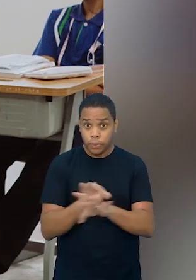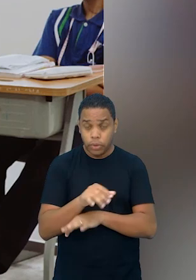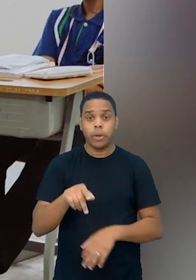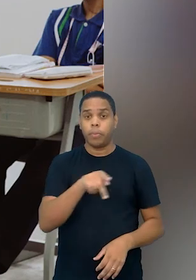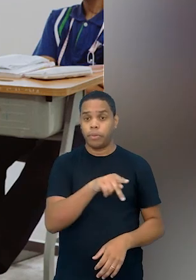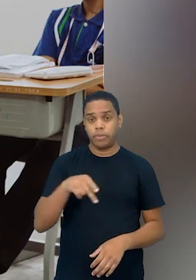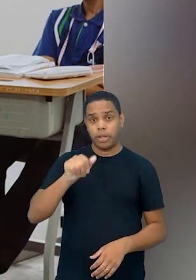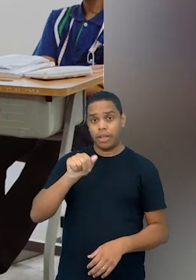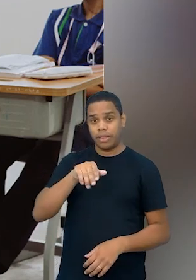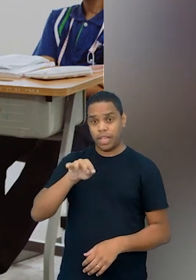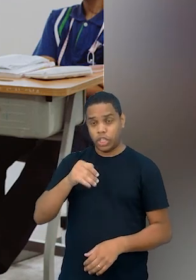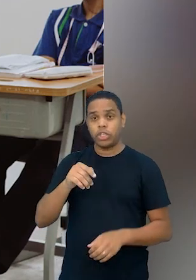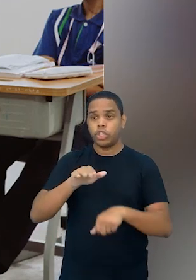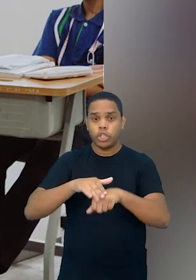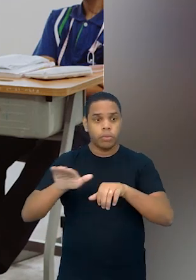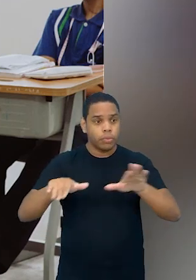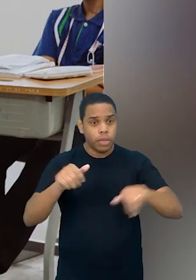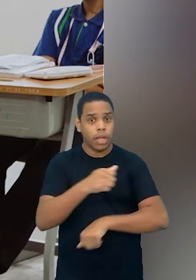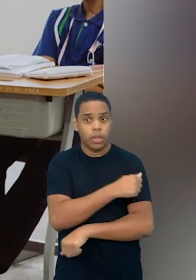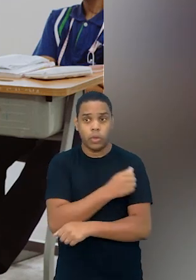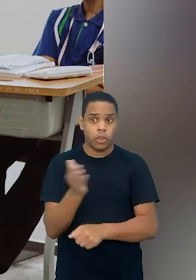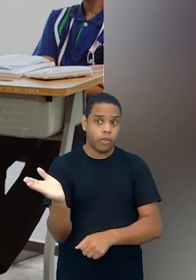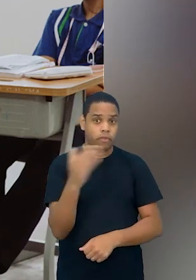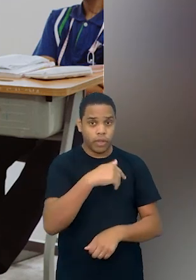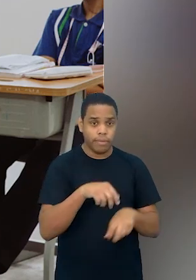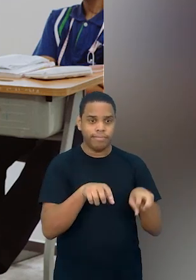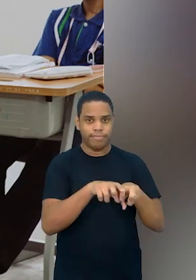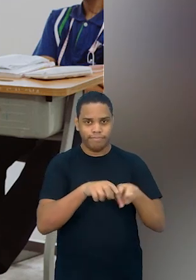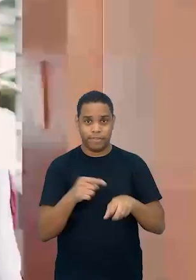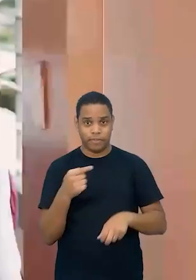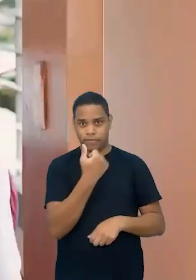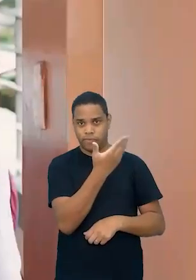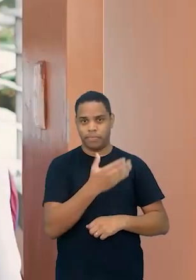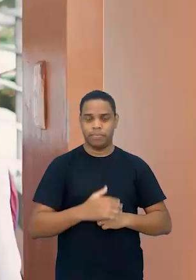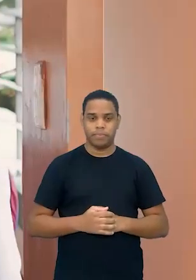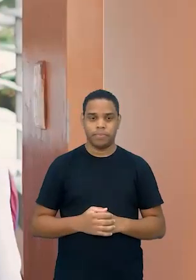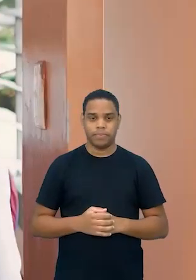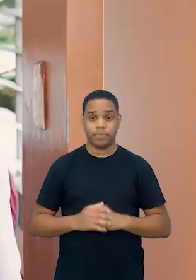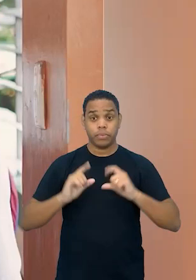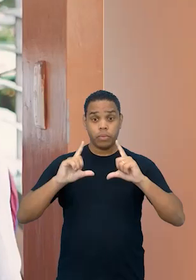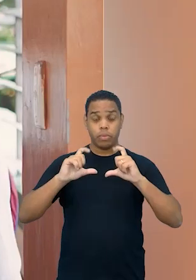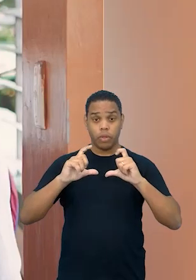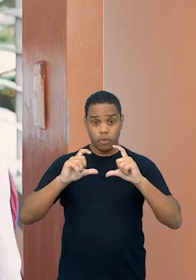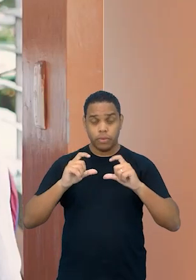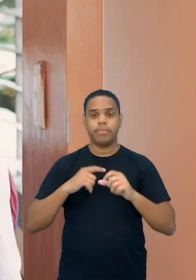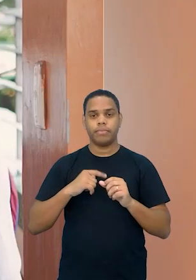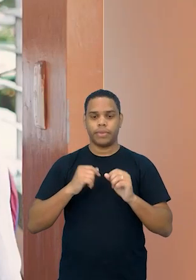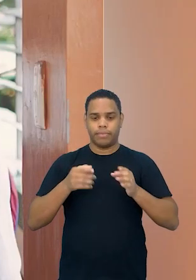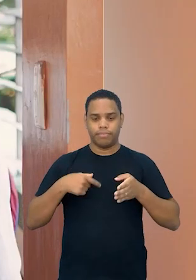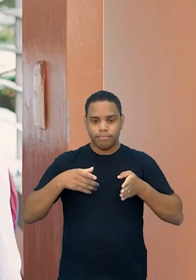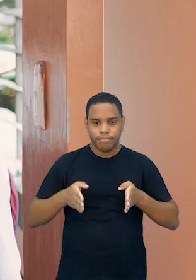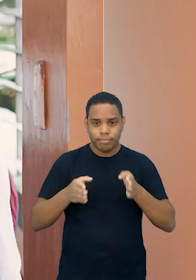professora Nete convidou os estudantes para irem até a quadra. Fotografia: em um